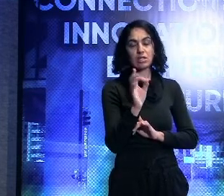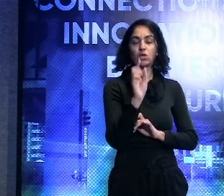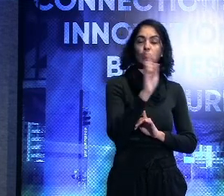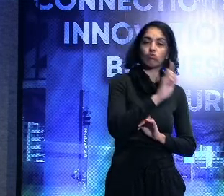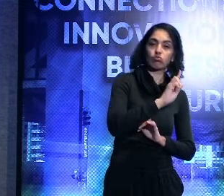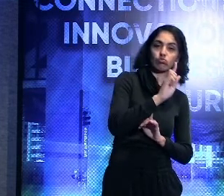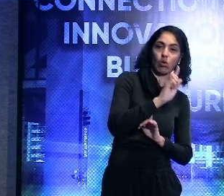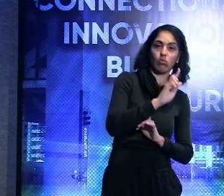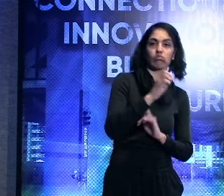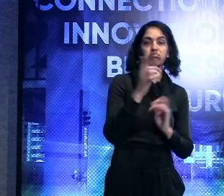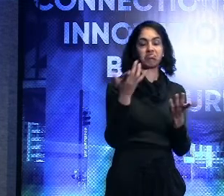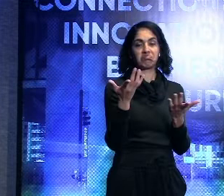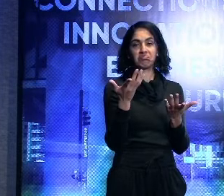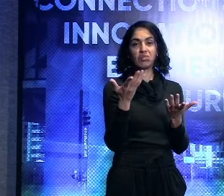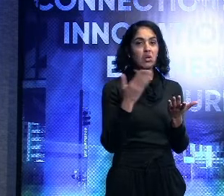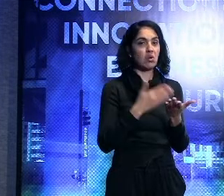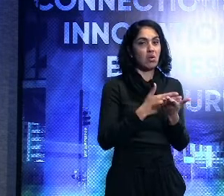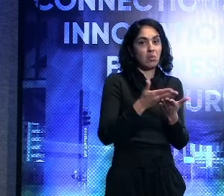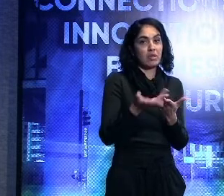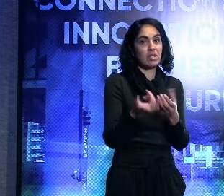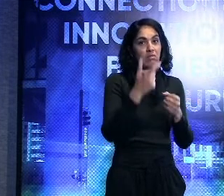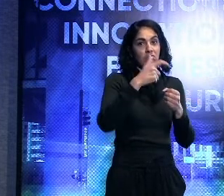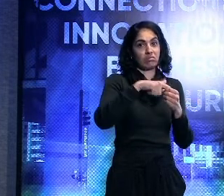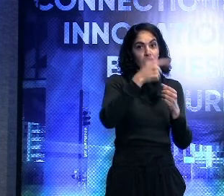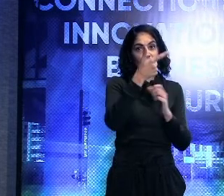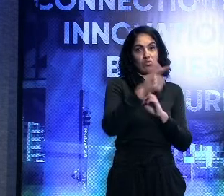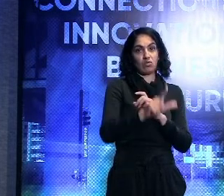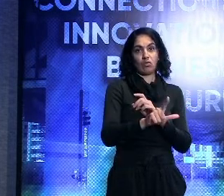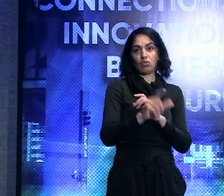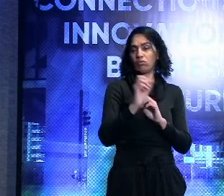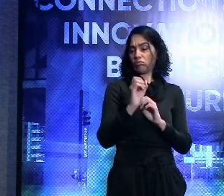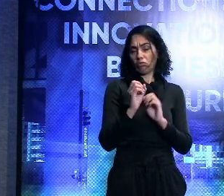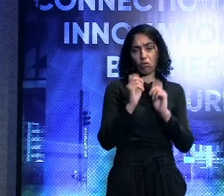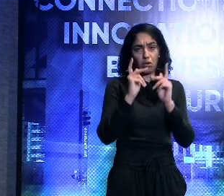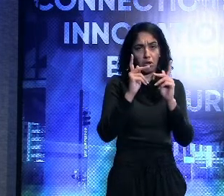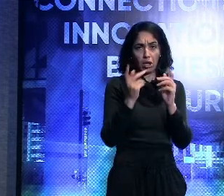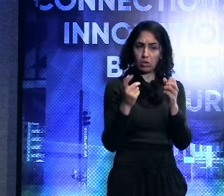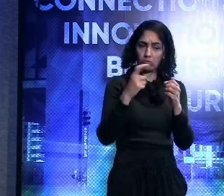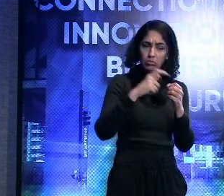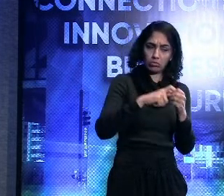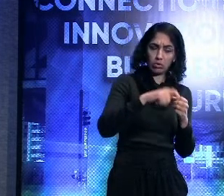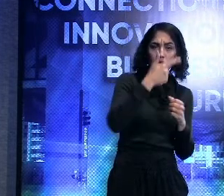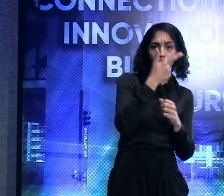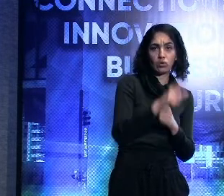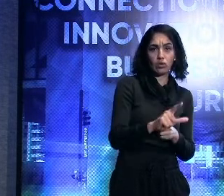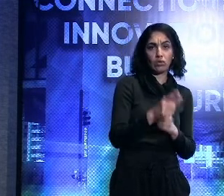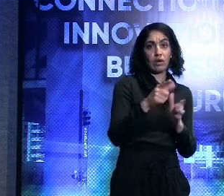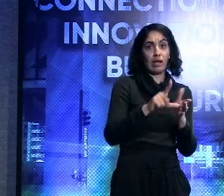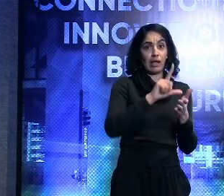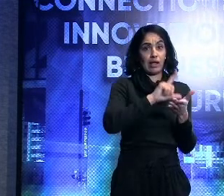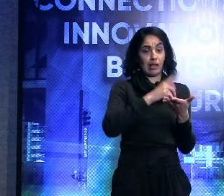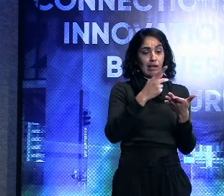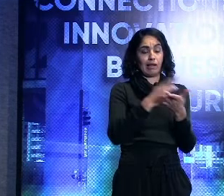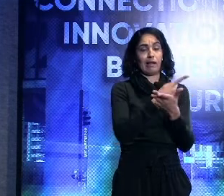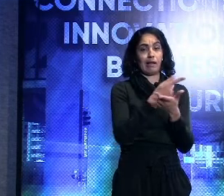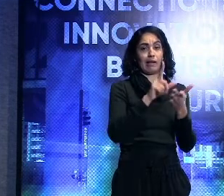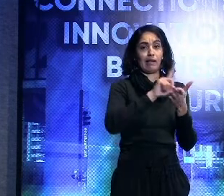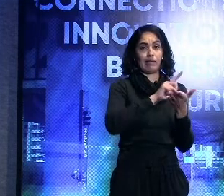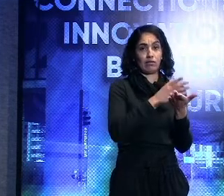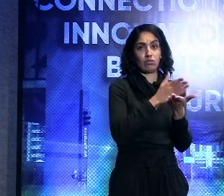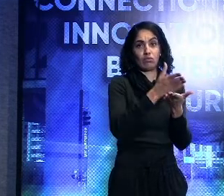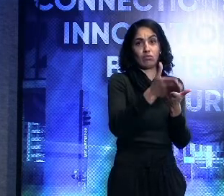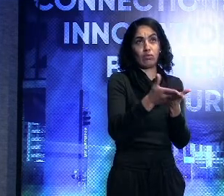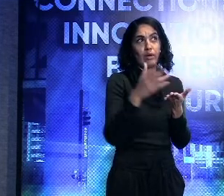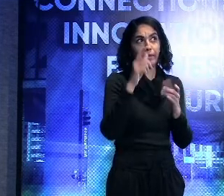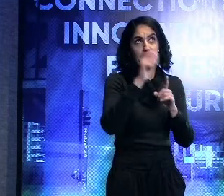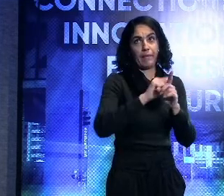vai cair por terra e a gente vai começar tudo de novo. E está tudo bem começar tudo de novo também, porque é melhor você errar antes e saber, antes de você investir meses de